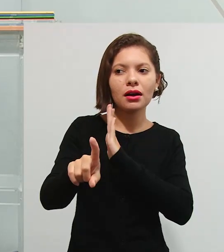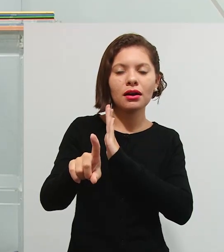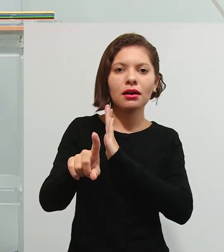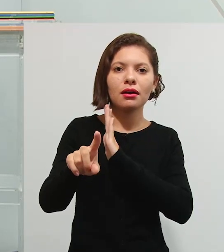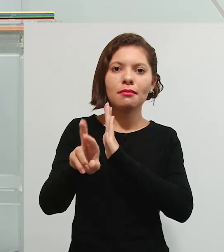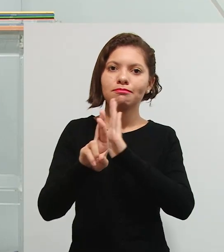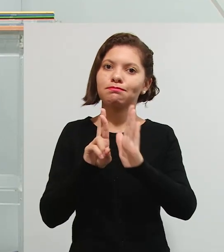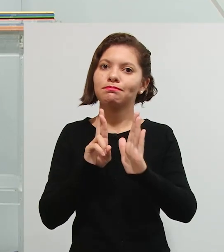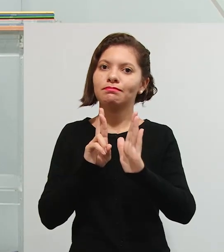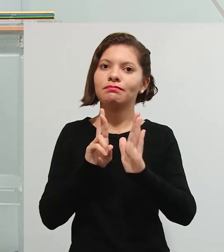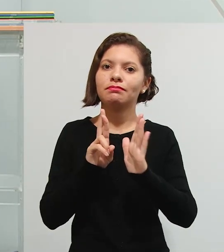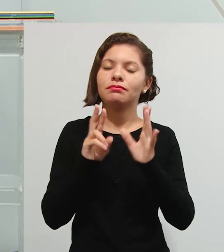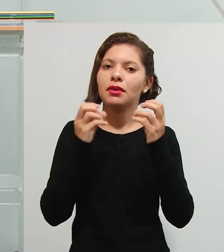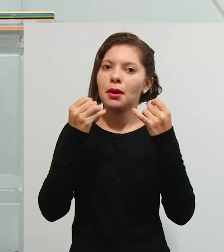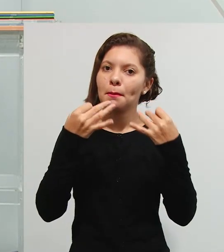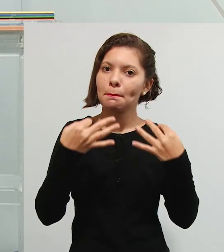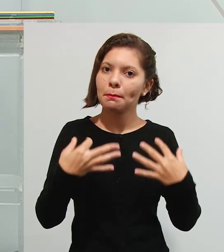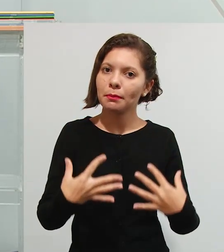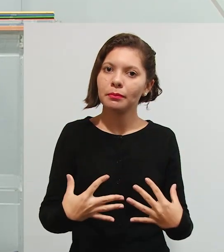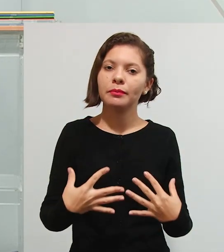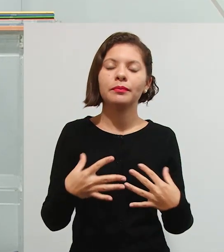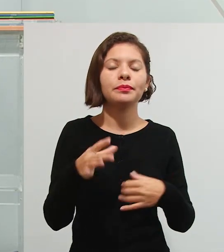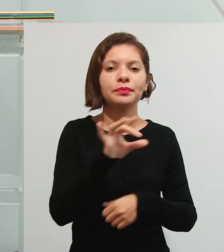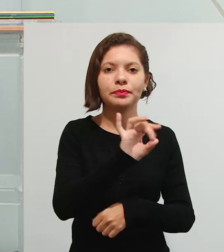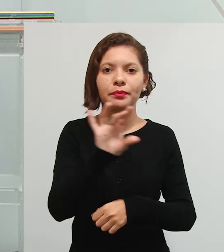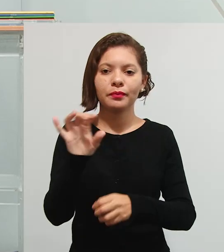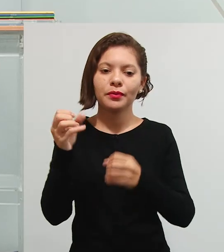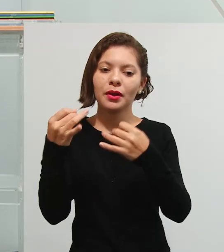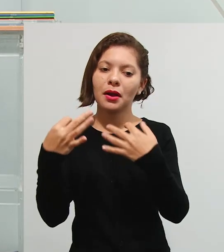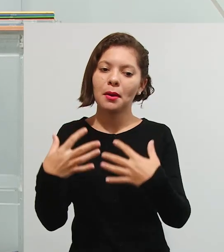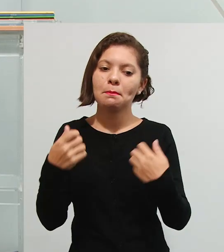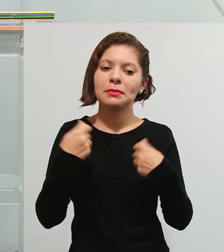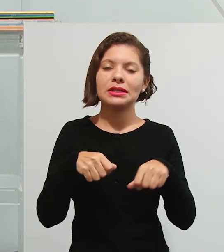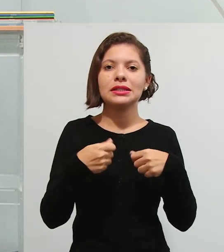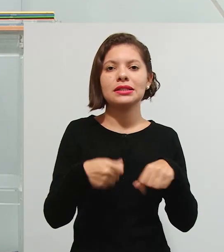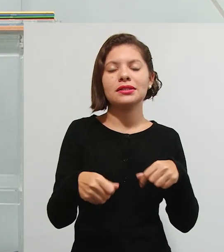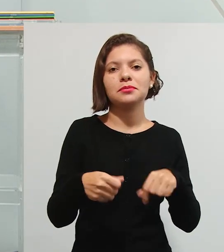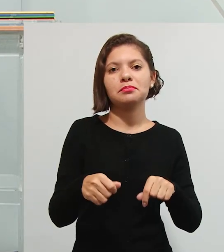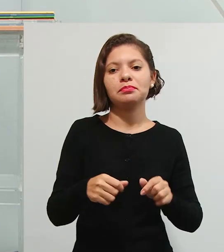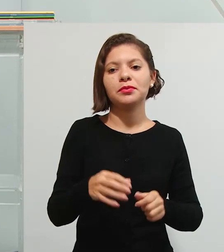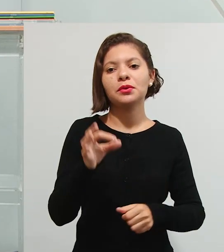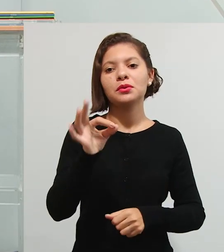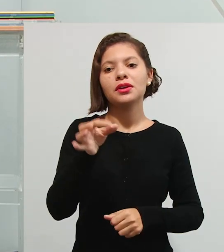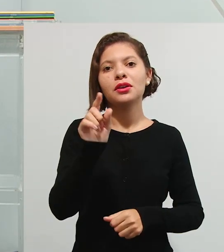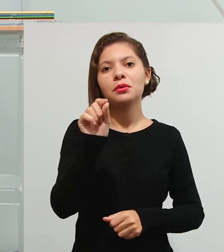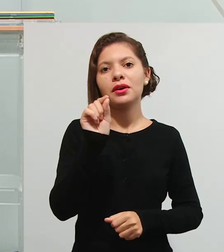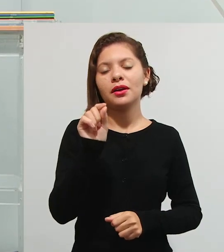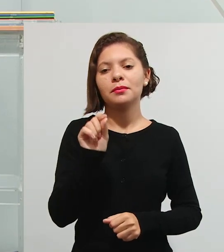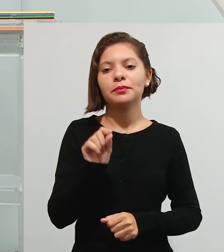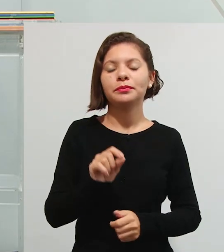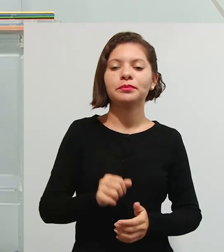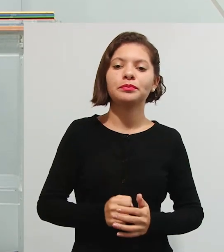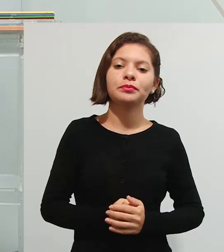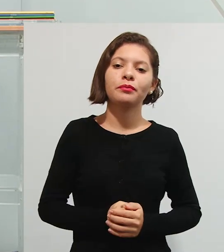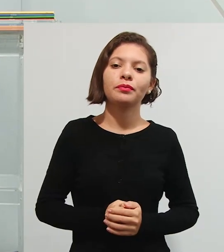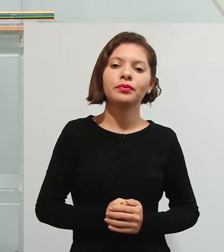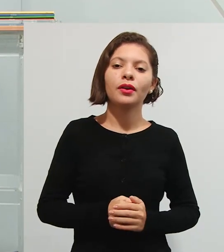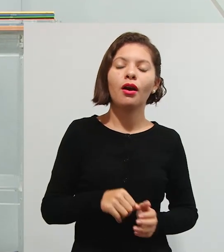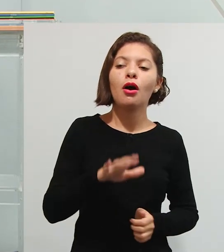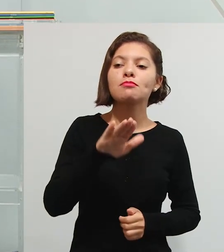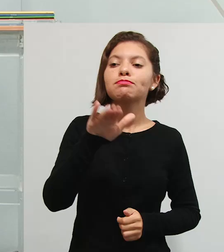esclarecido, porque isso tem que ser esclarecido com os participantes da pesquisa. O ideal é que você chame os